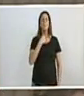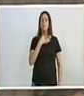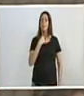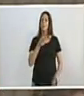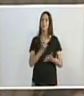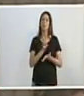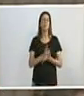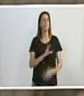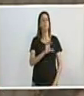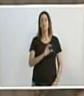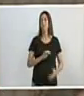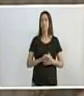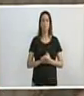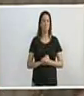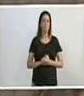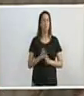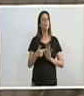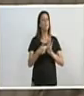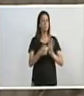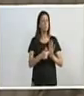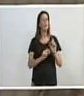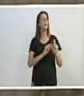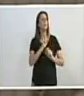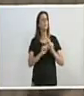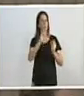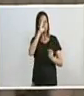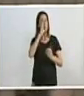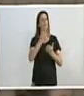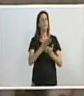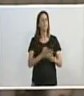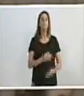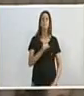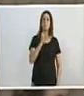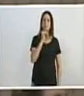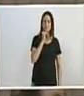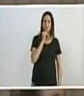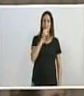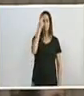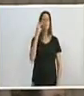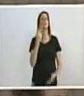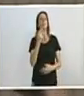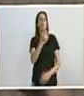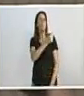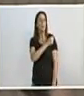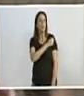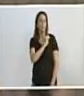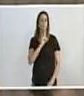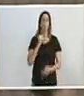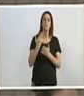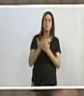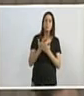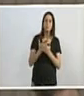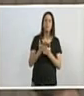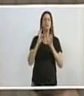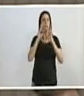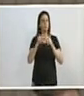de forma igual. E quero lhe dar um exemplo daquilo que eu acredito. Acho que, por exemplo, a questão dos estudantes, que todos hoje